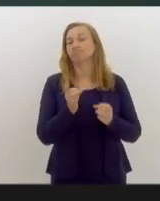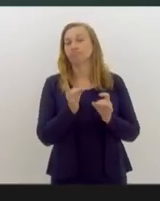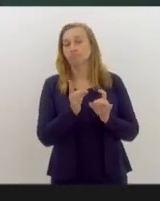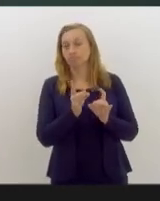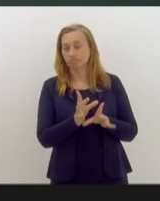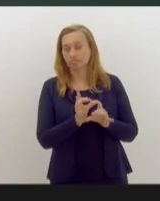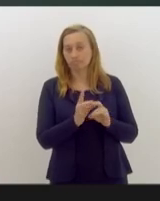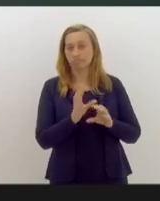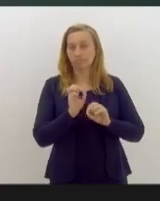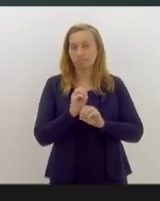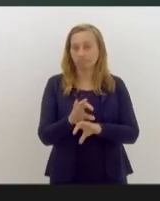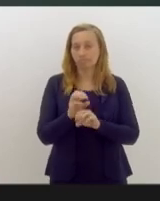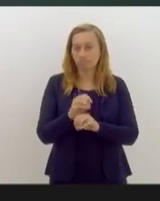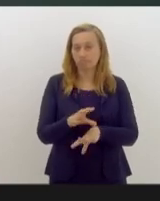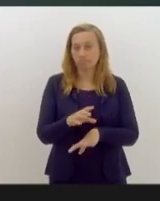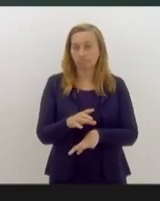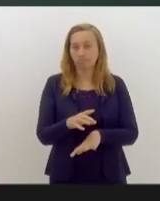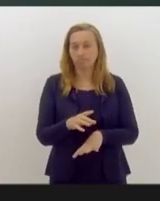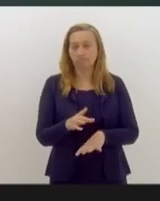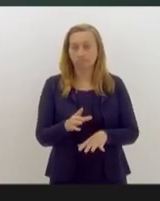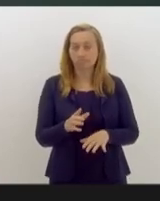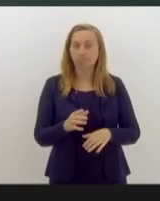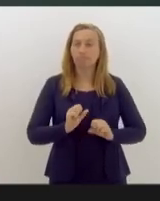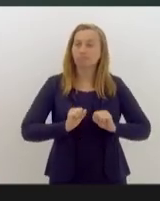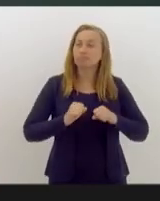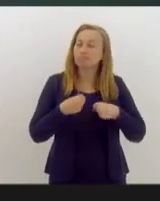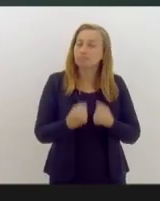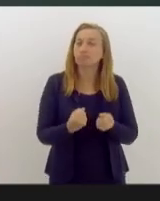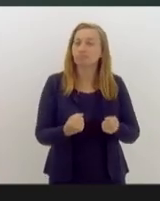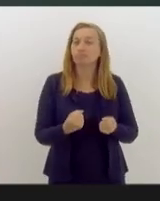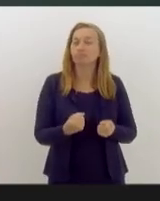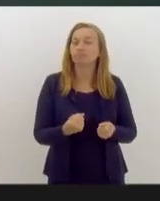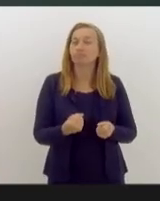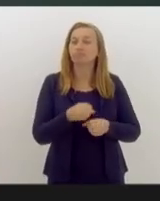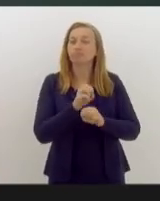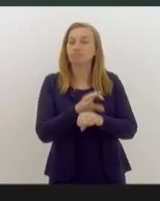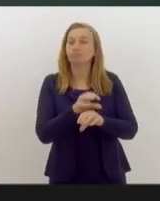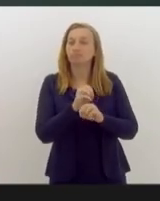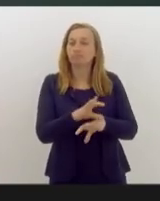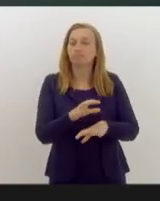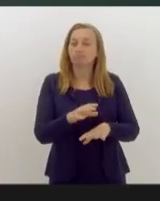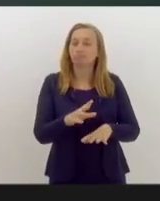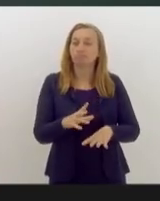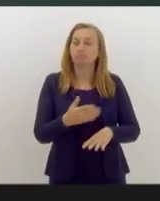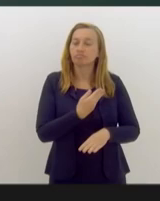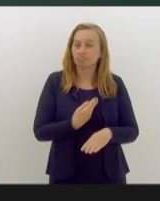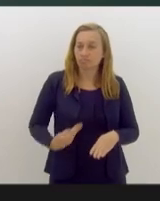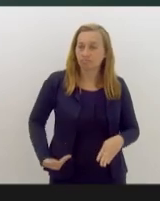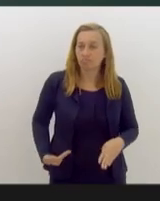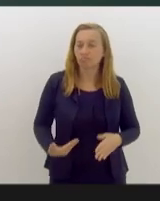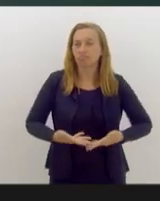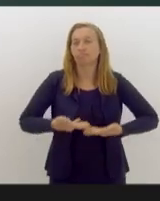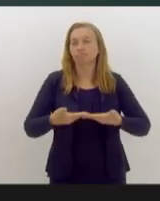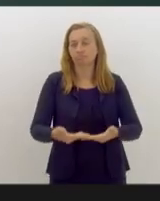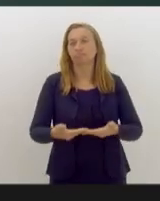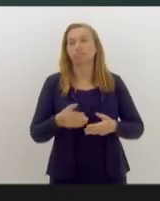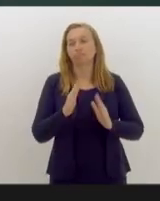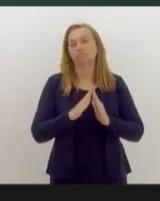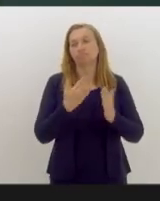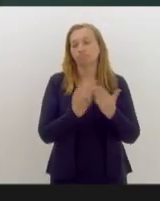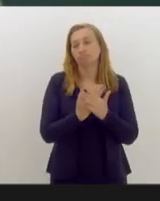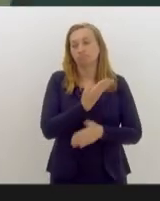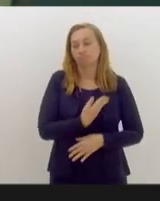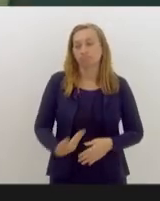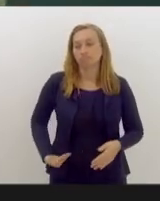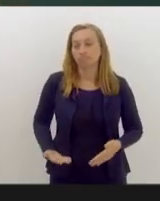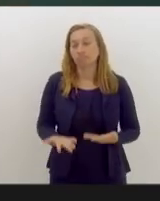da educação que a gente tanto combate, que a gente defende que a educação é um bem público e tem que ser ofertado pela escola pública. E